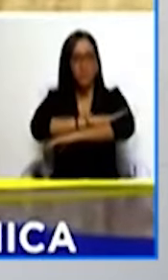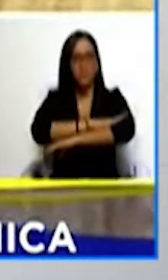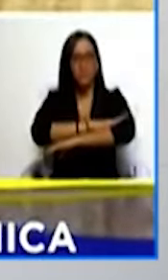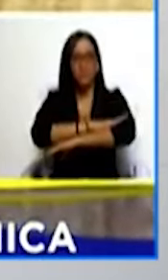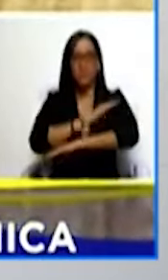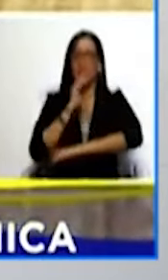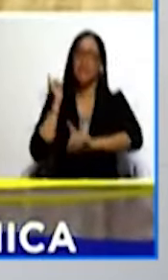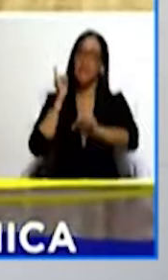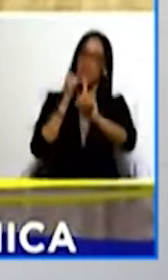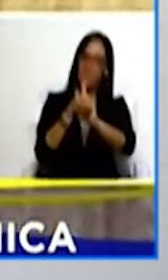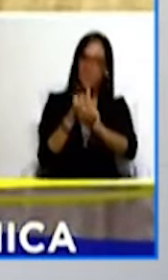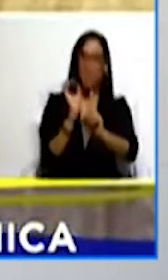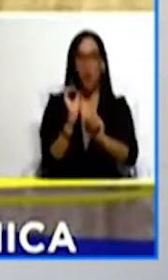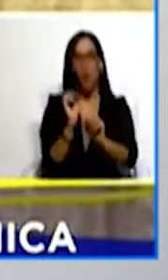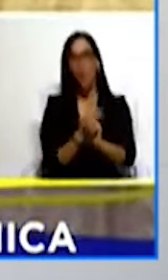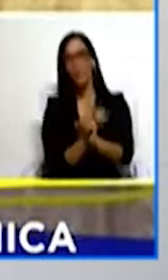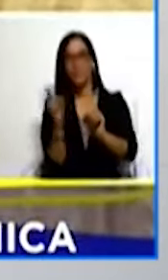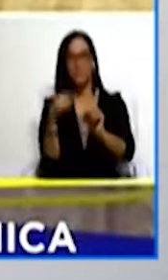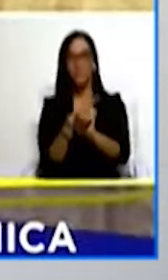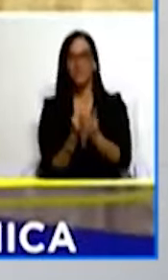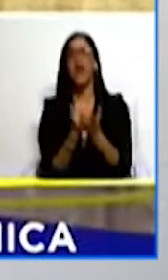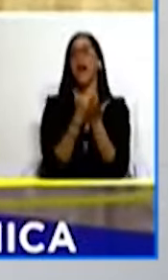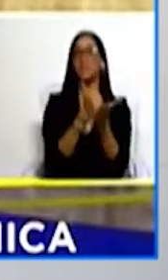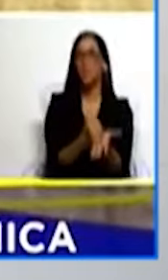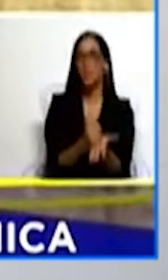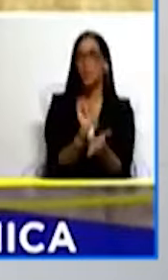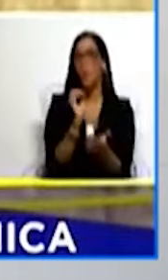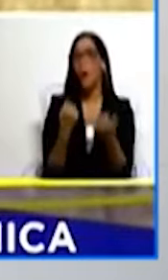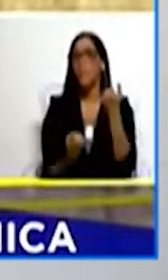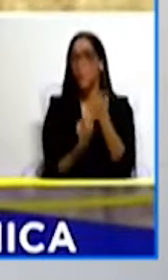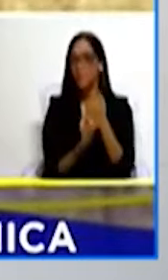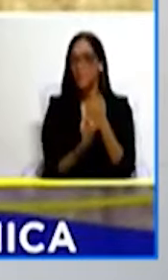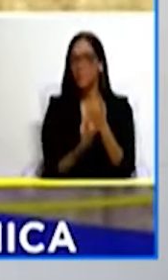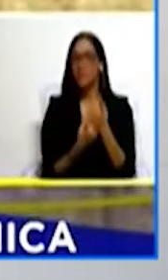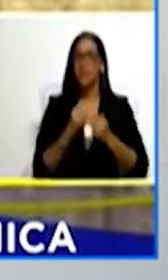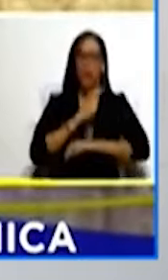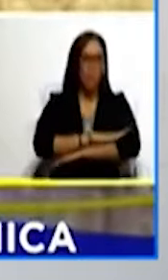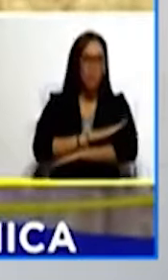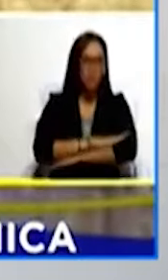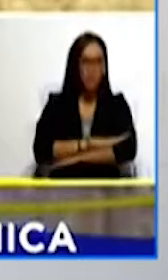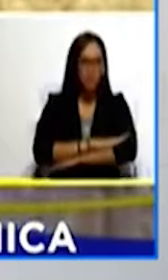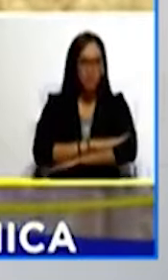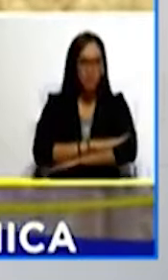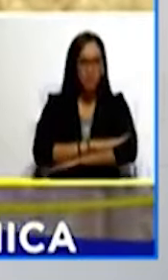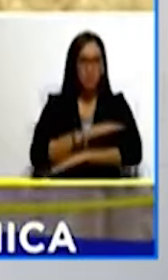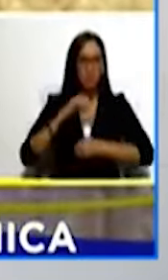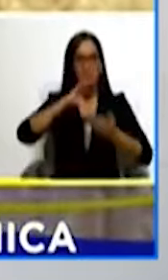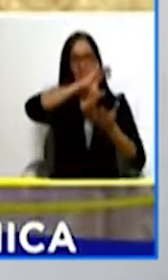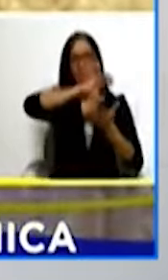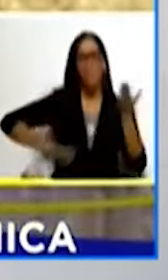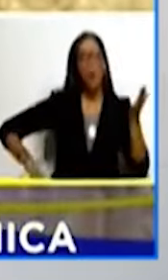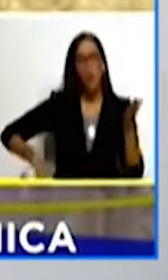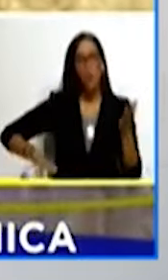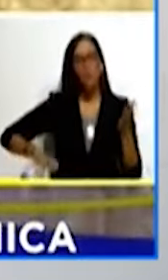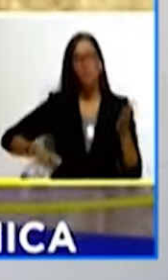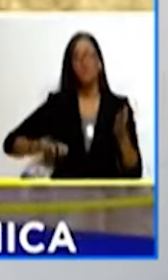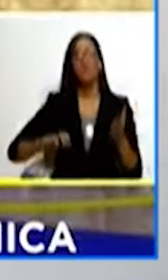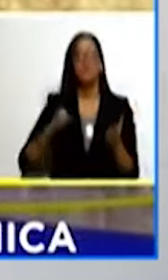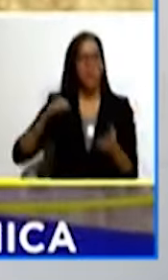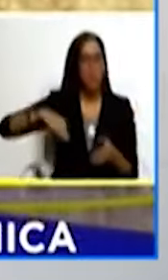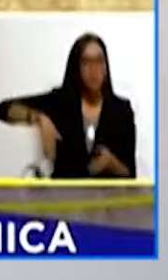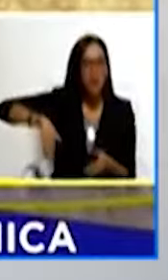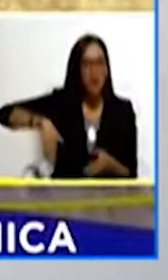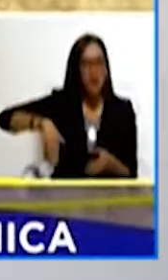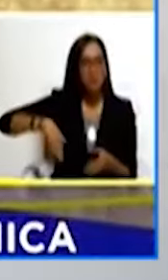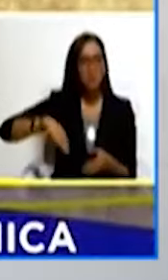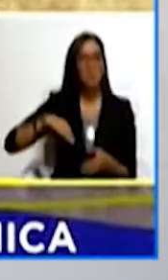Guiana também, né, na perspectiva de proteger o seu país aí, do ponto de vista territorial, né,